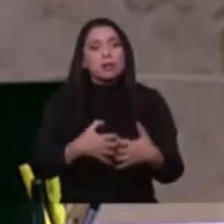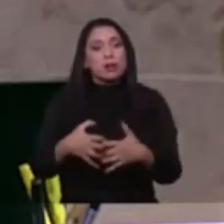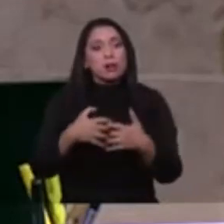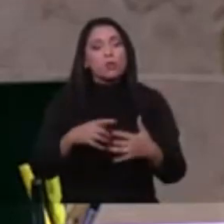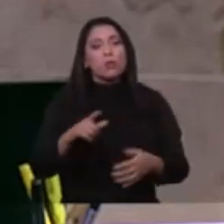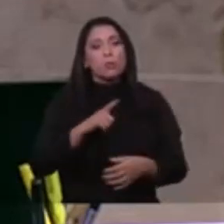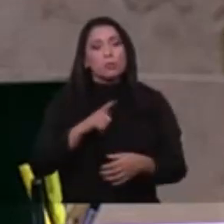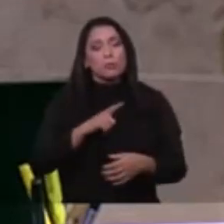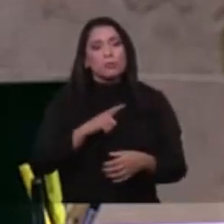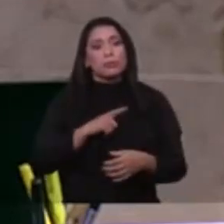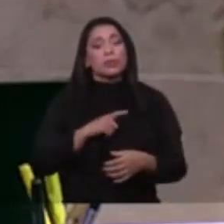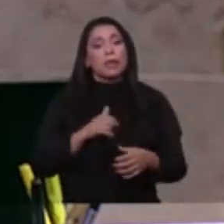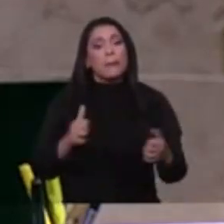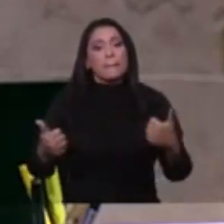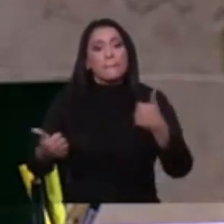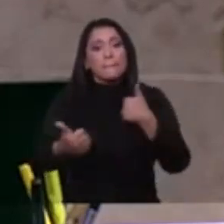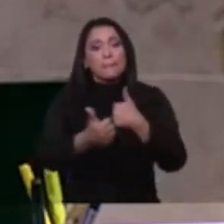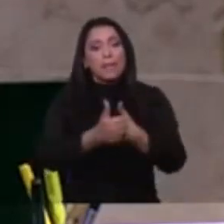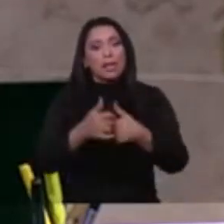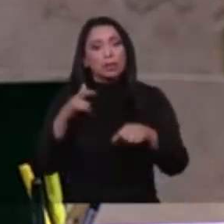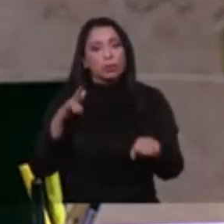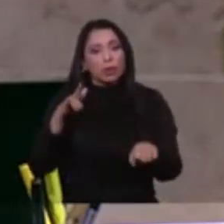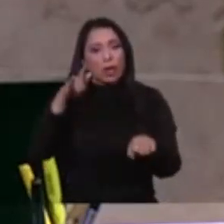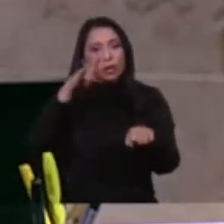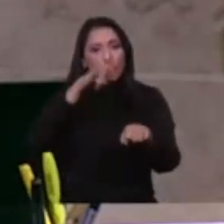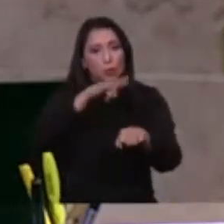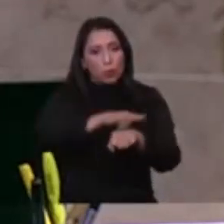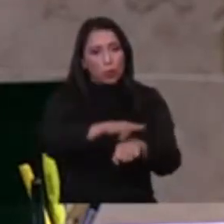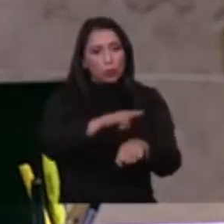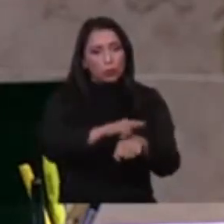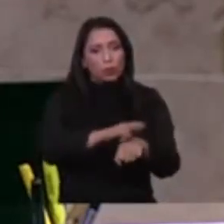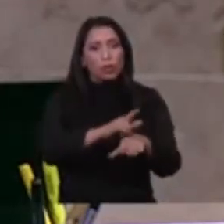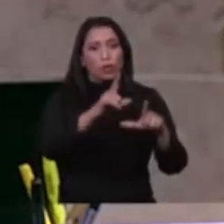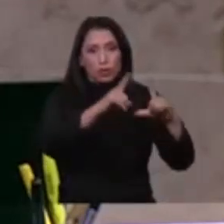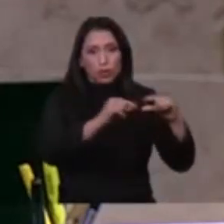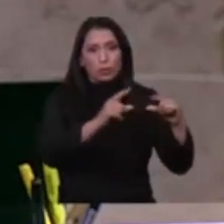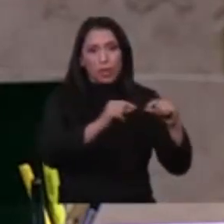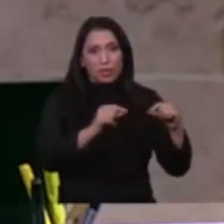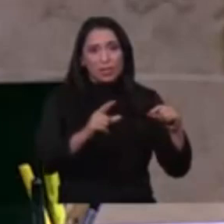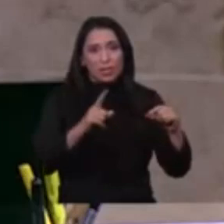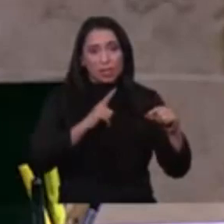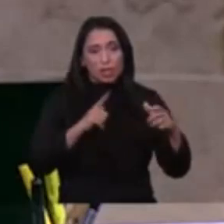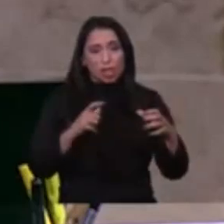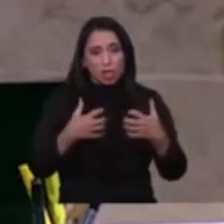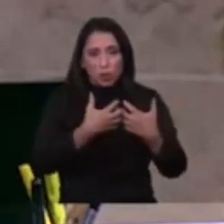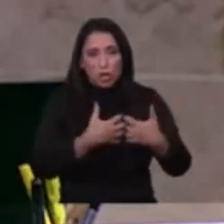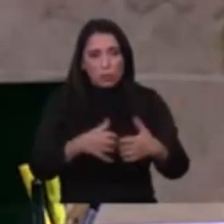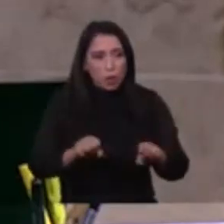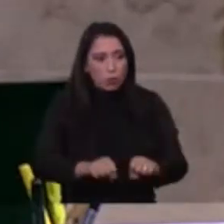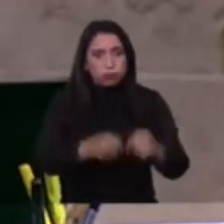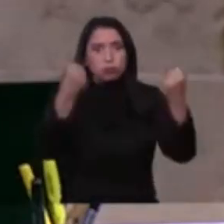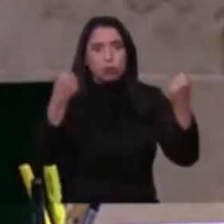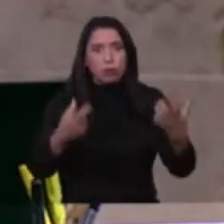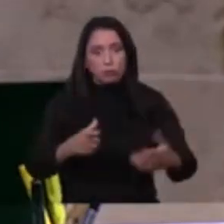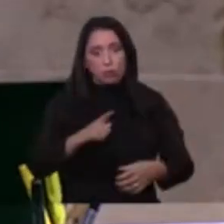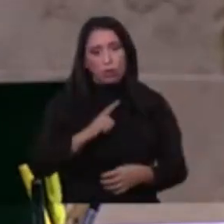do movimentado aeroporto de Brasília. Já em 2023,